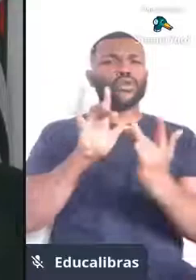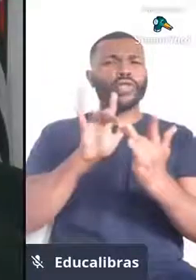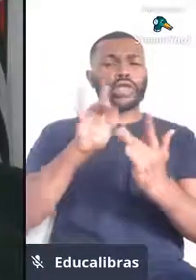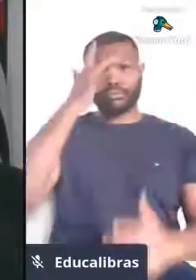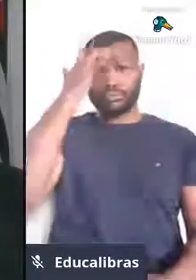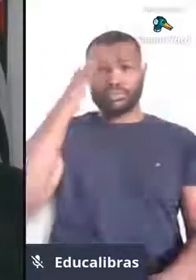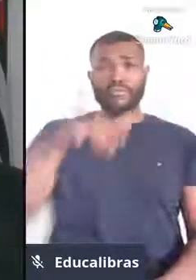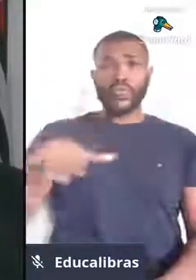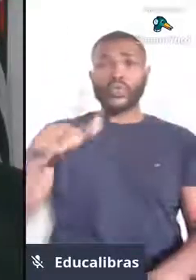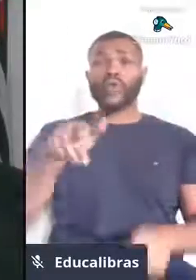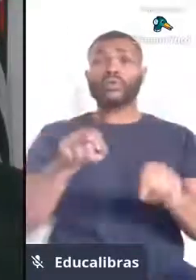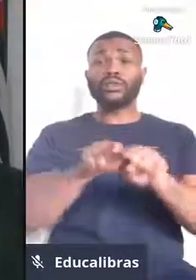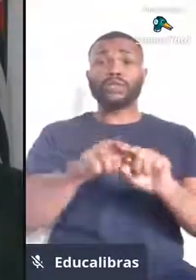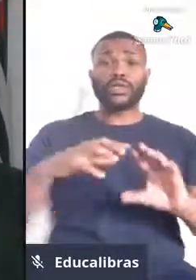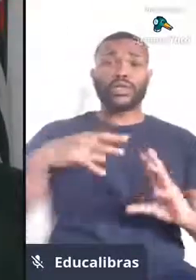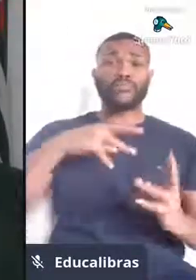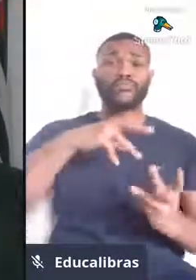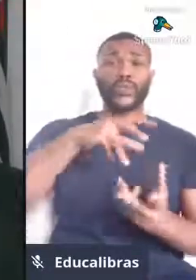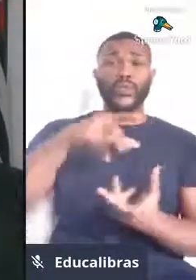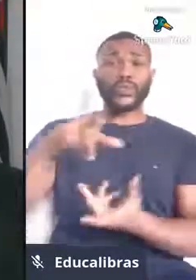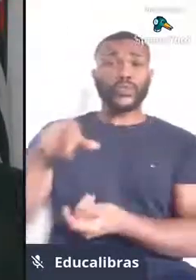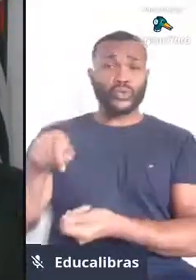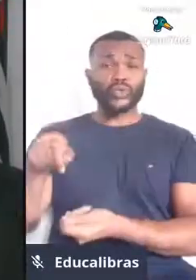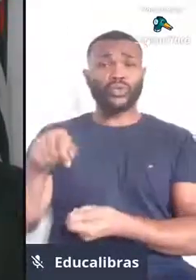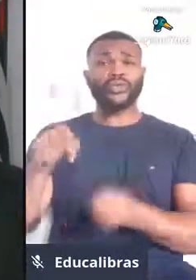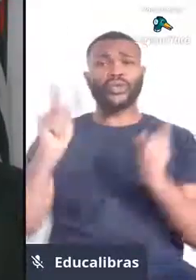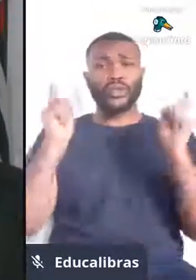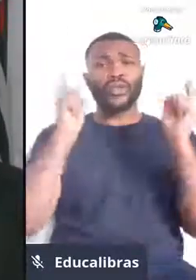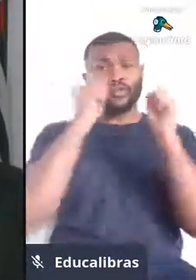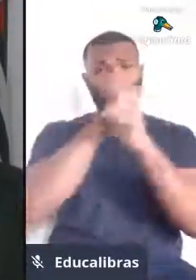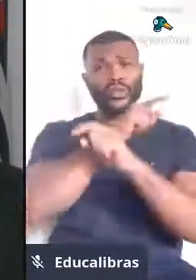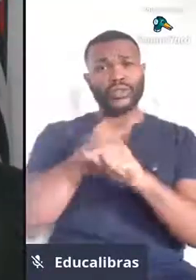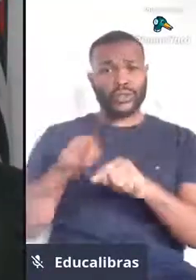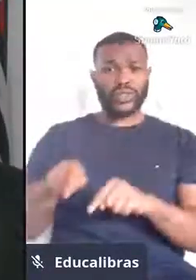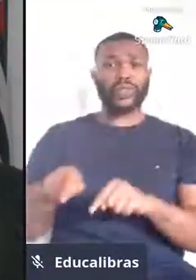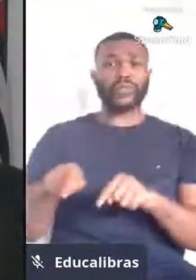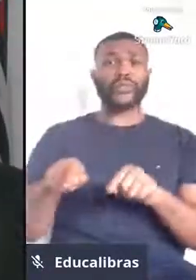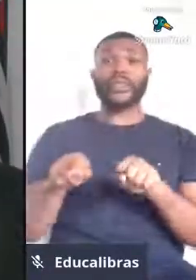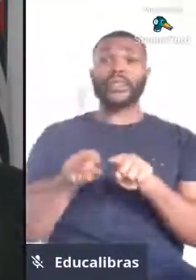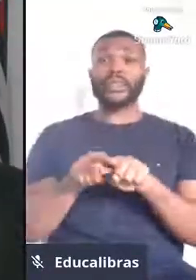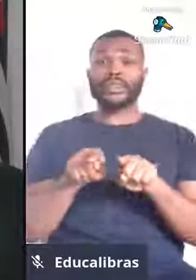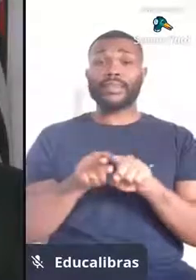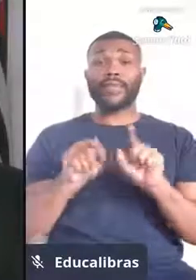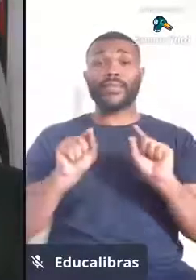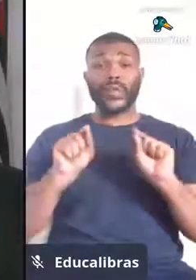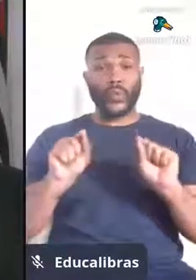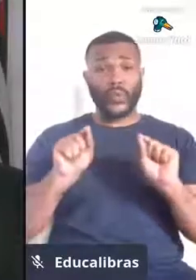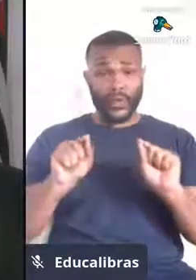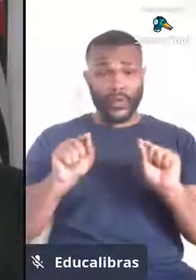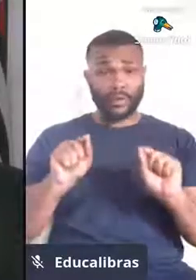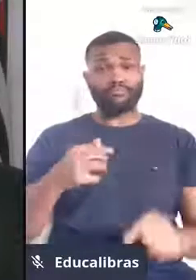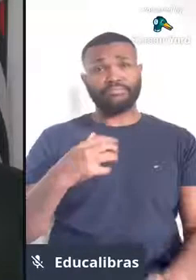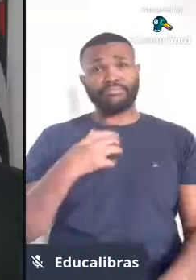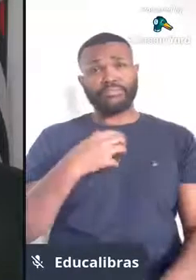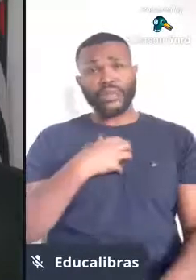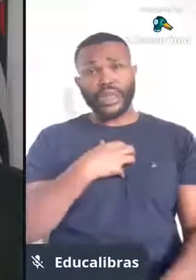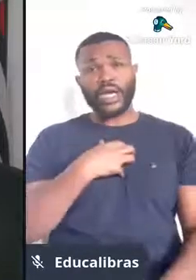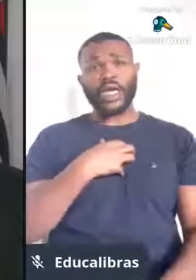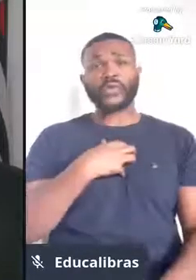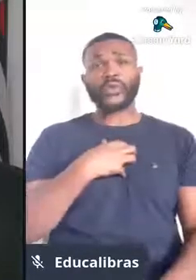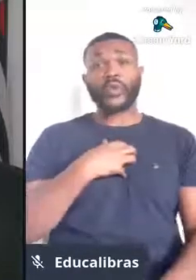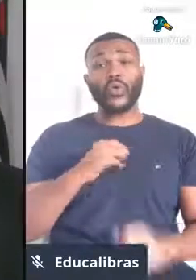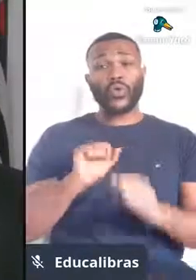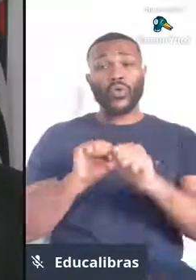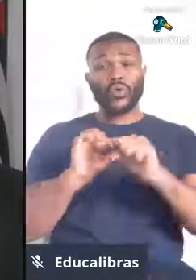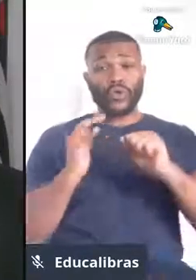mundo. E isso é muito difícil, né? Além do que, ele, de certa maneira, é um inimigo invisível.